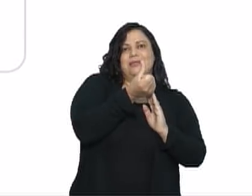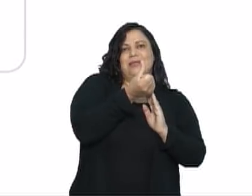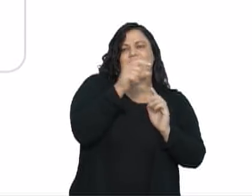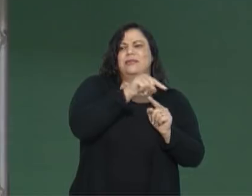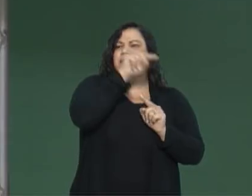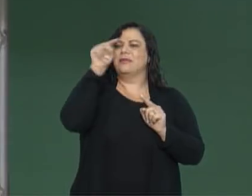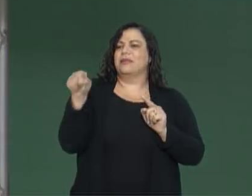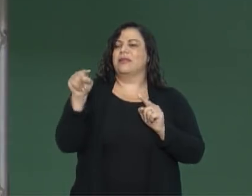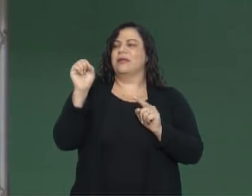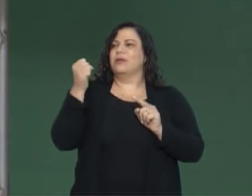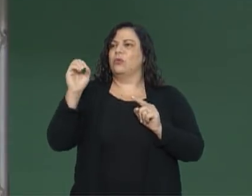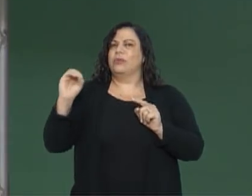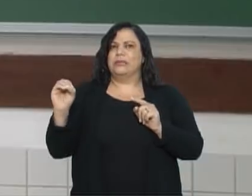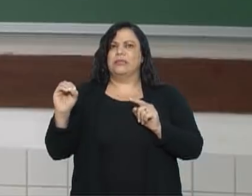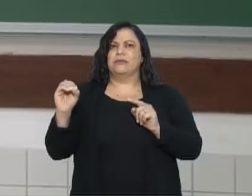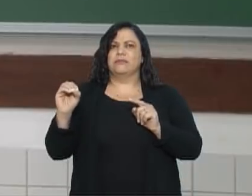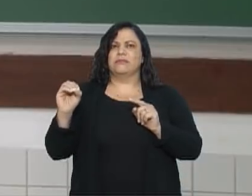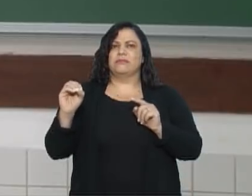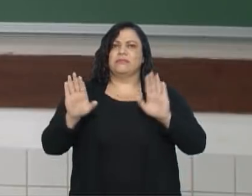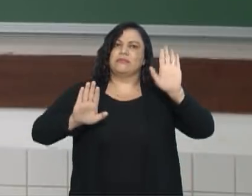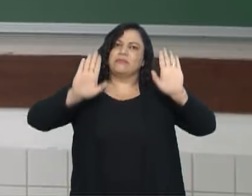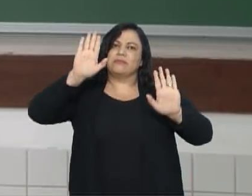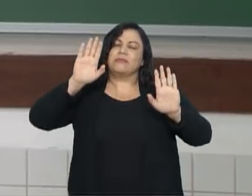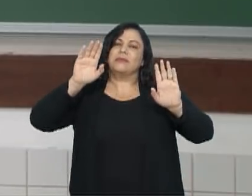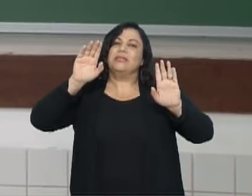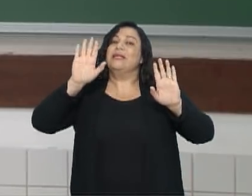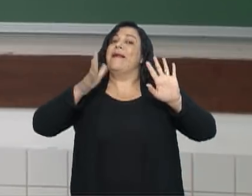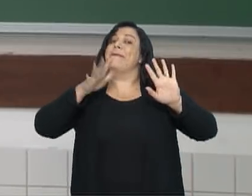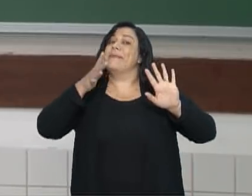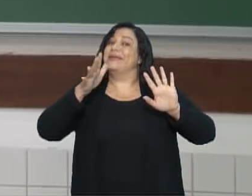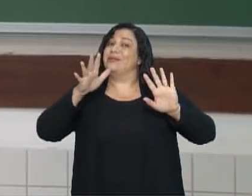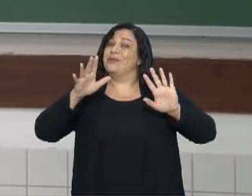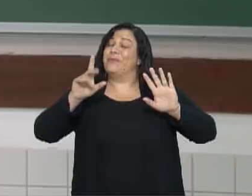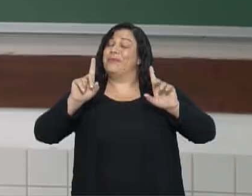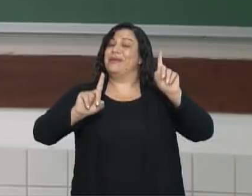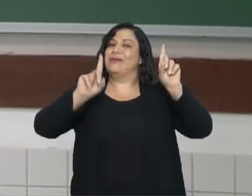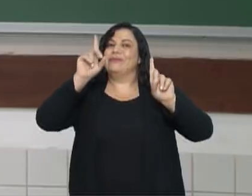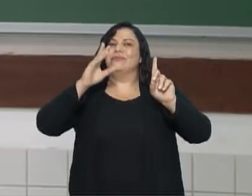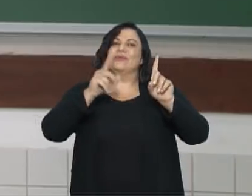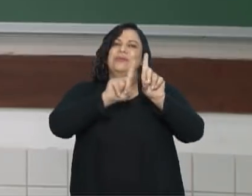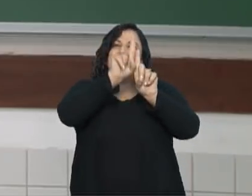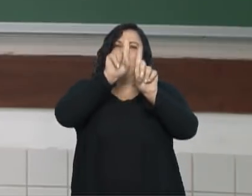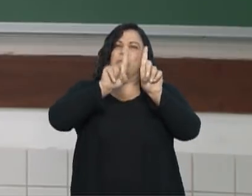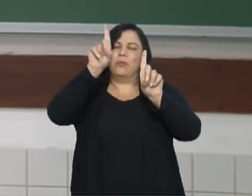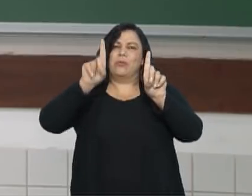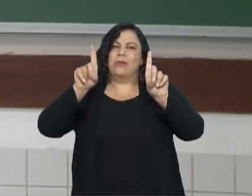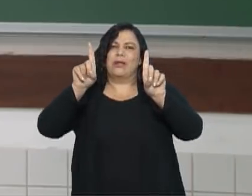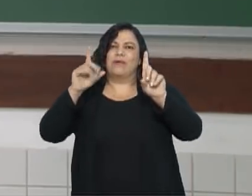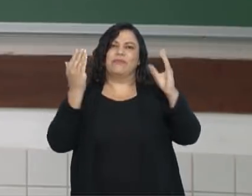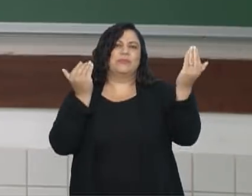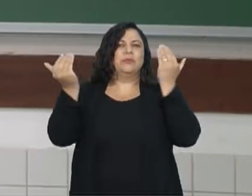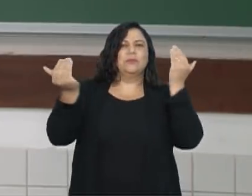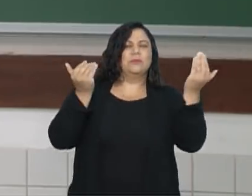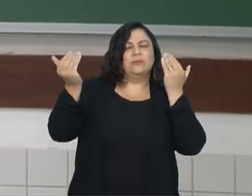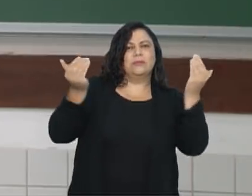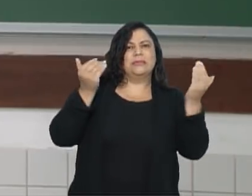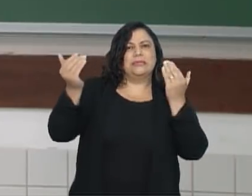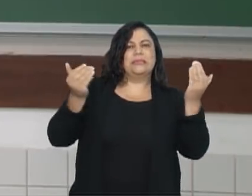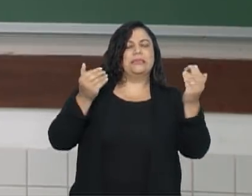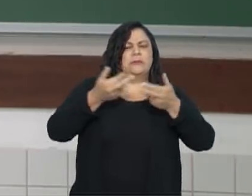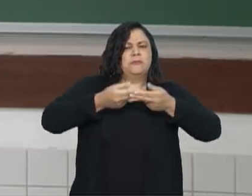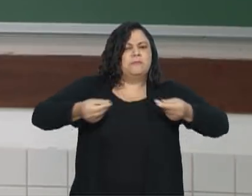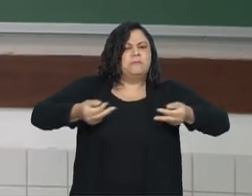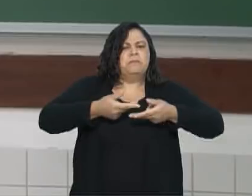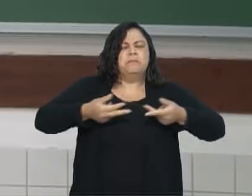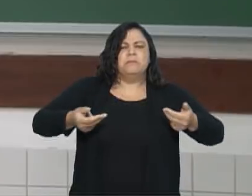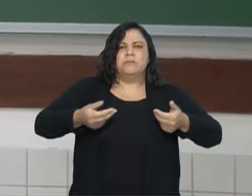diferença? É uma média, significa que o cara passa de 100, passa dos 90 e com qualidade, vivendo